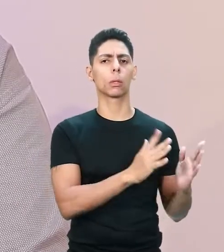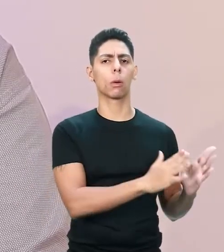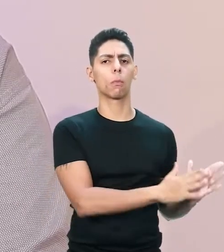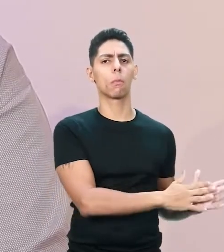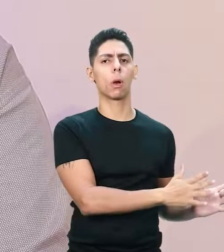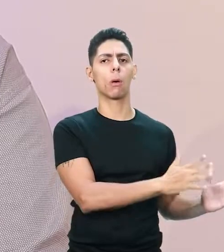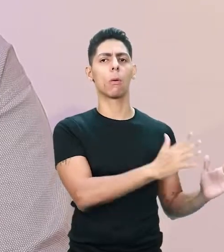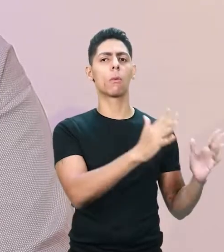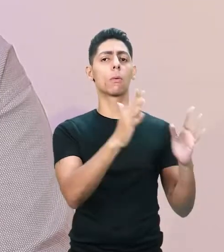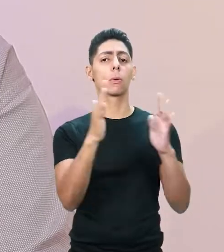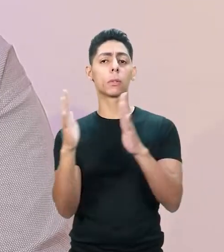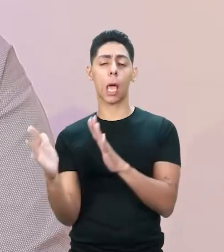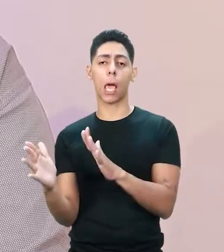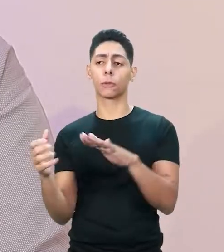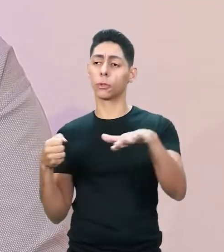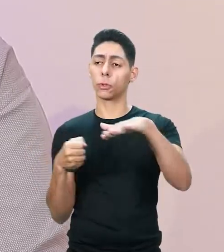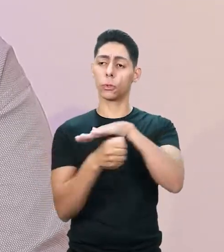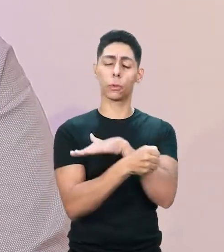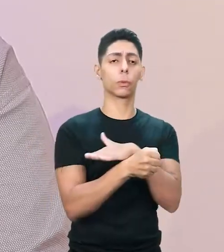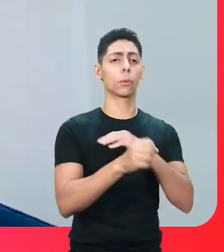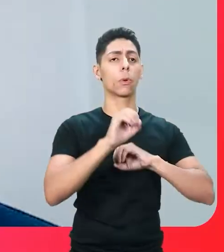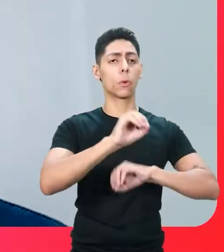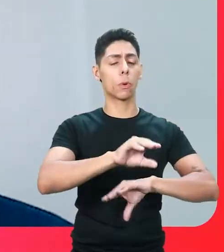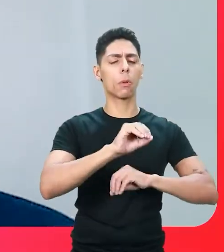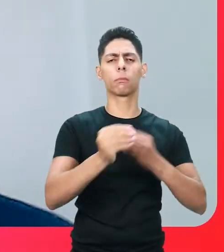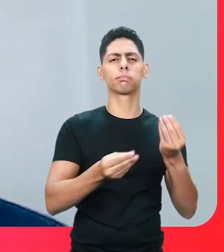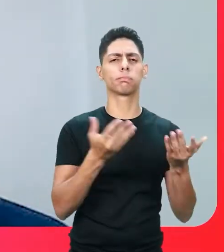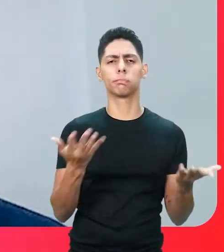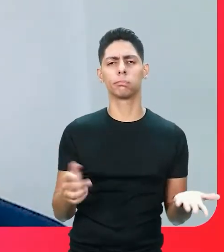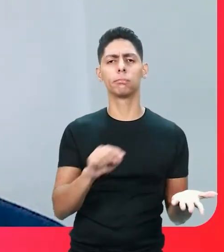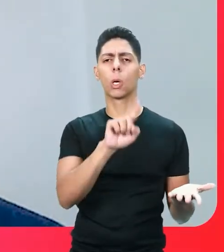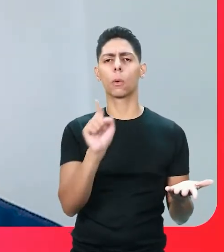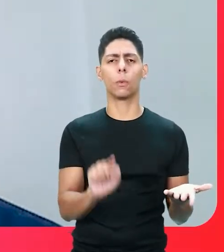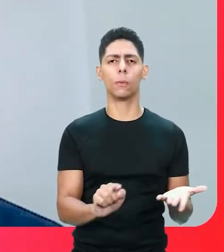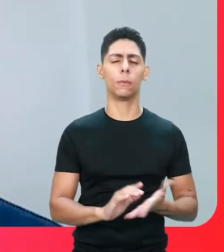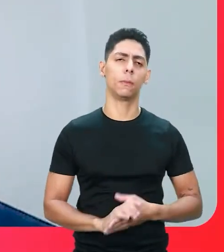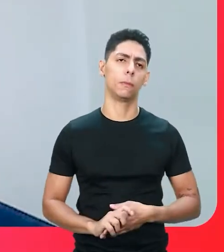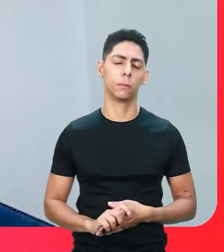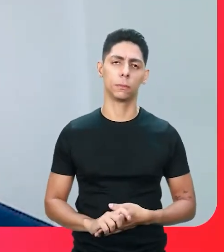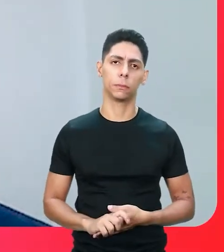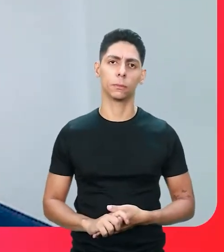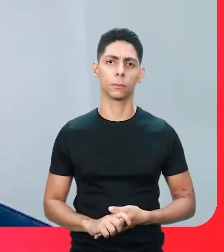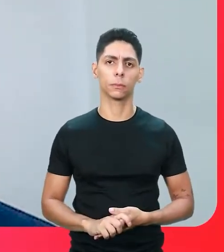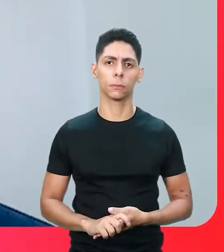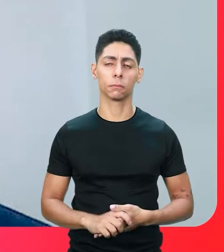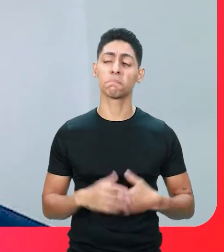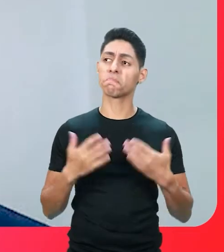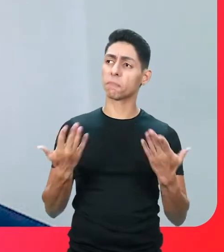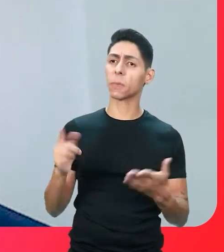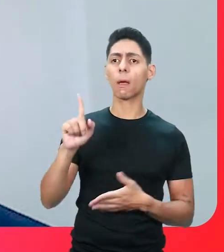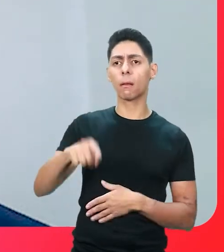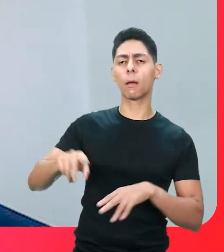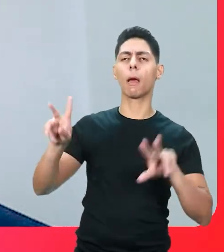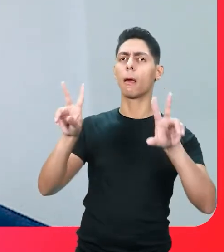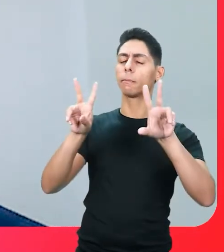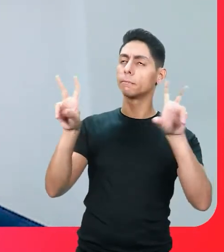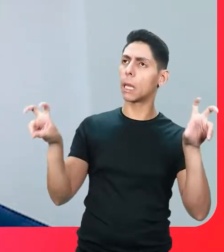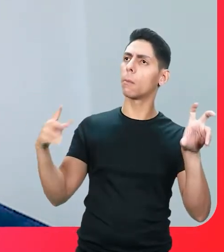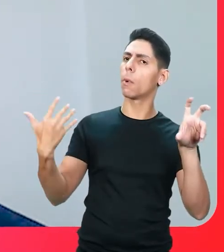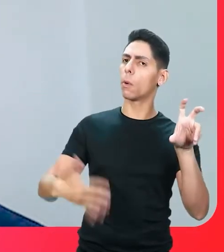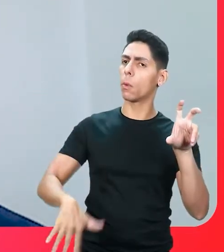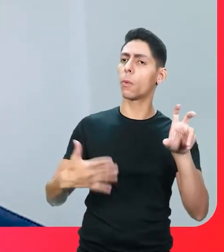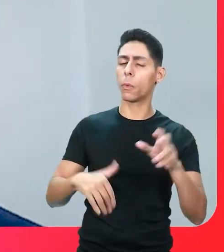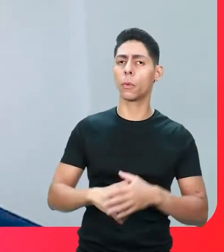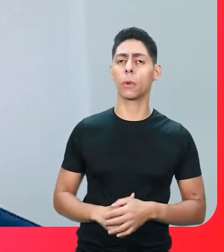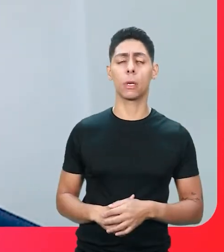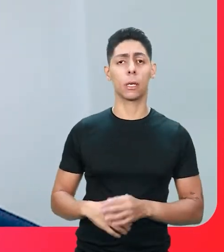professor, de inclusão educacional? Uau! Antônio, esse é um dos assuntos, você me faz uma pergunta de um dos